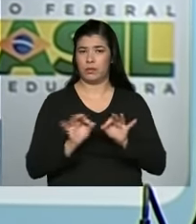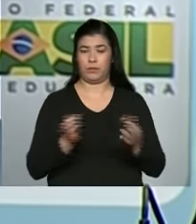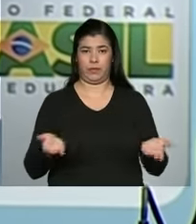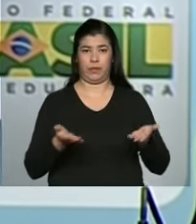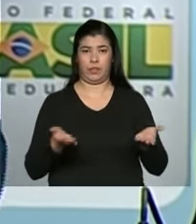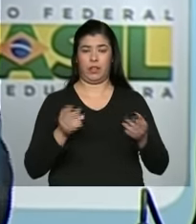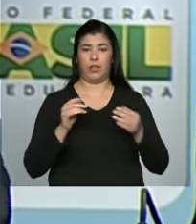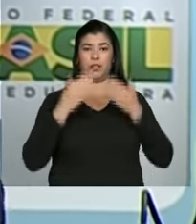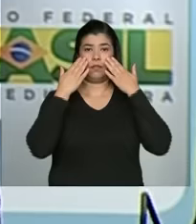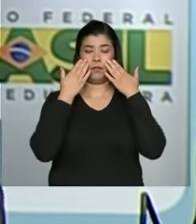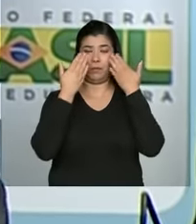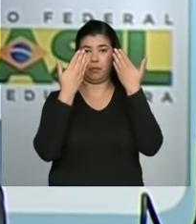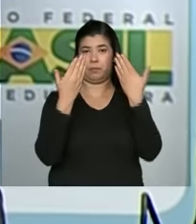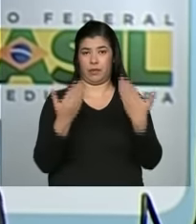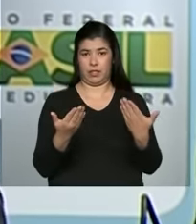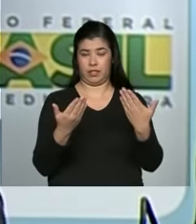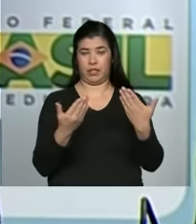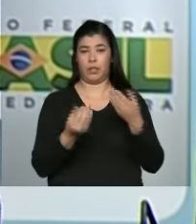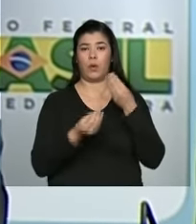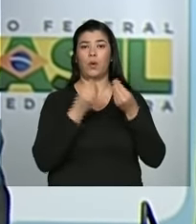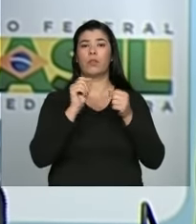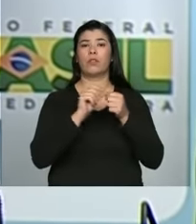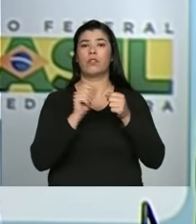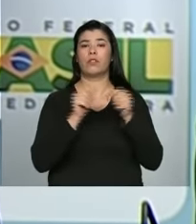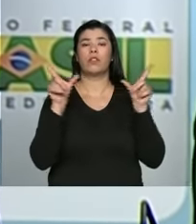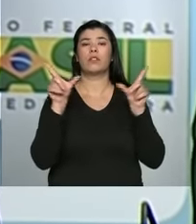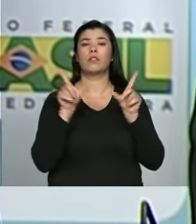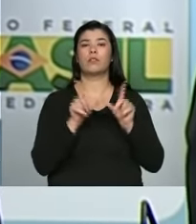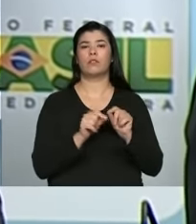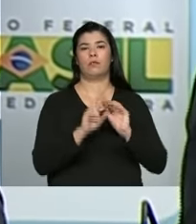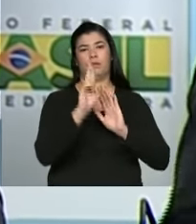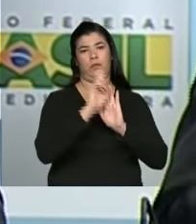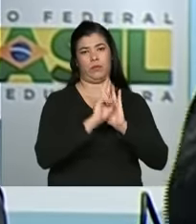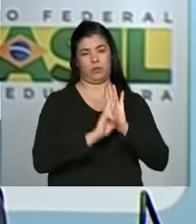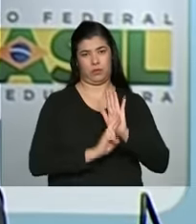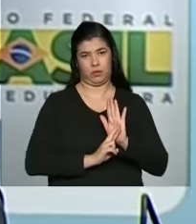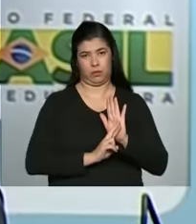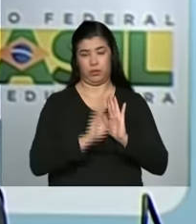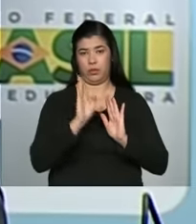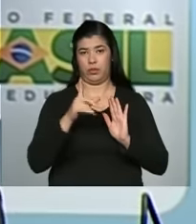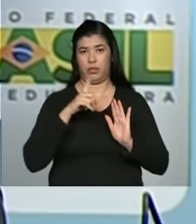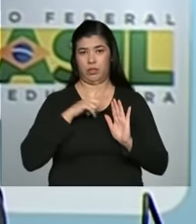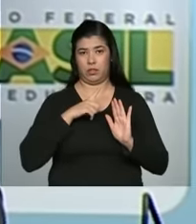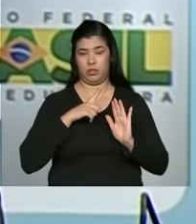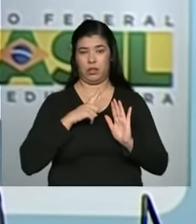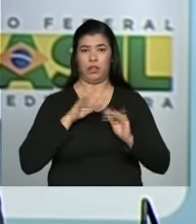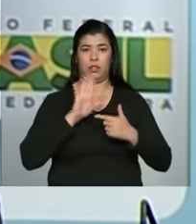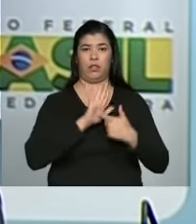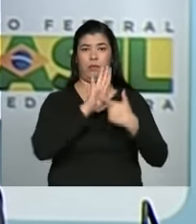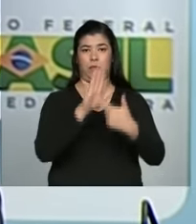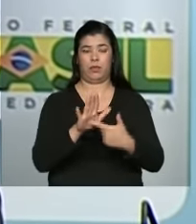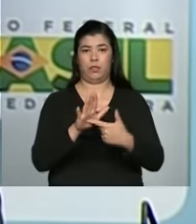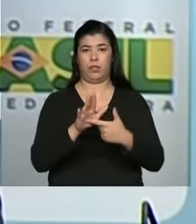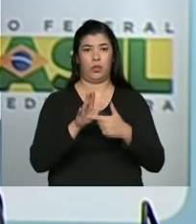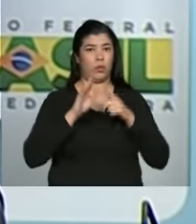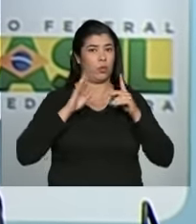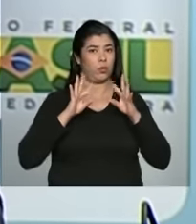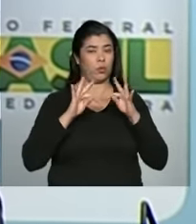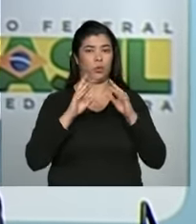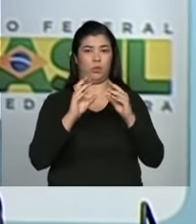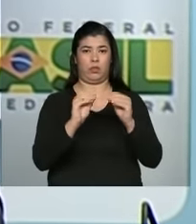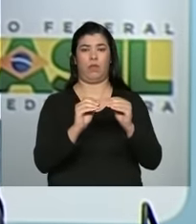hoje a apresentação do relatório a síntese do relatório que já estará dispon ad na íntegra na